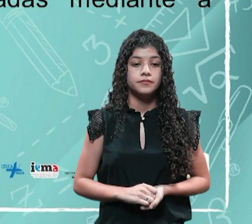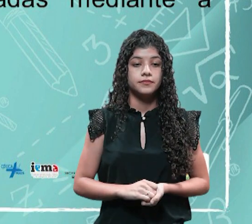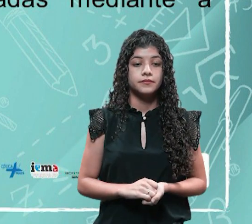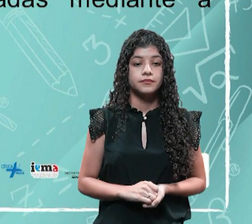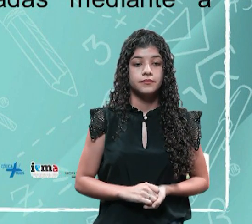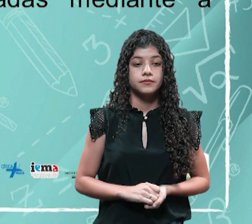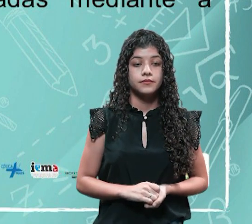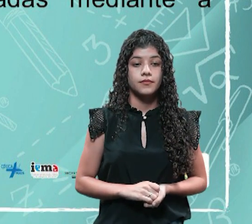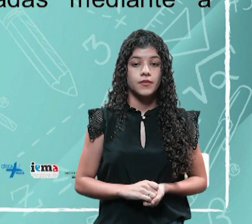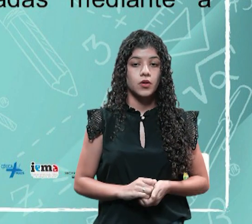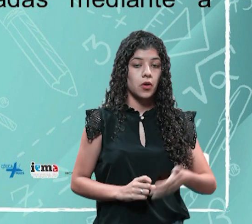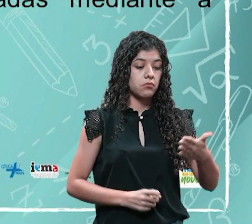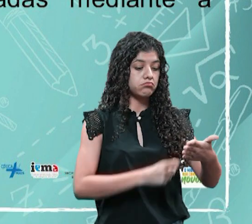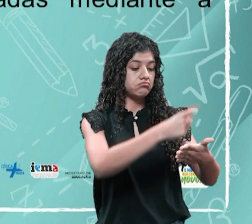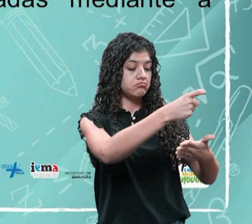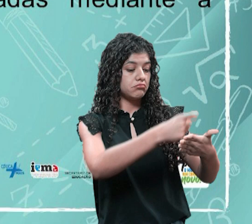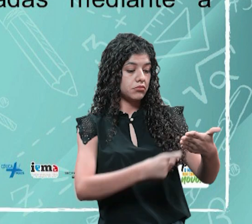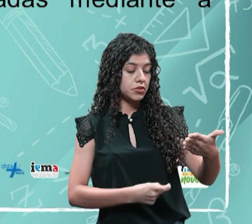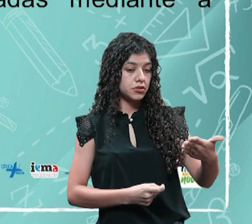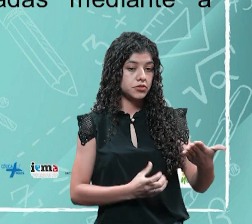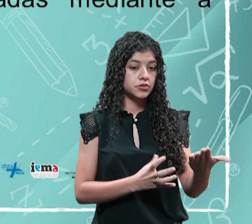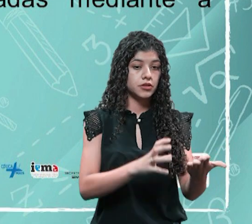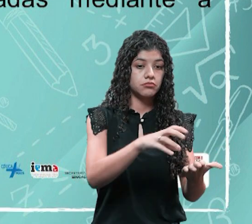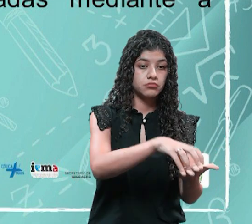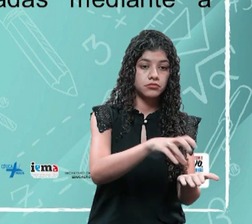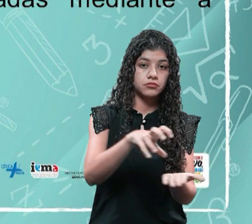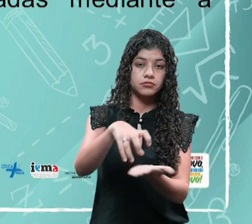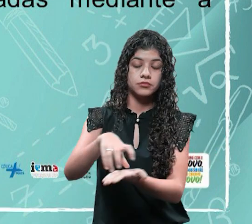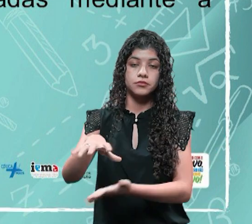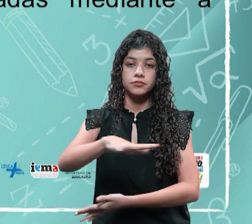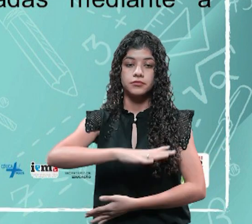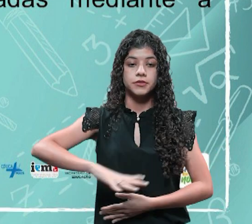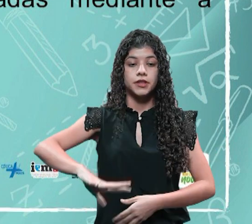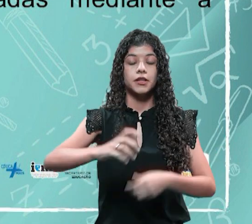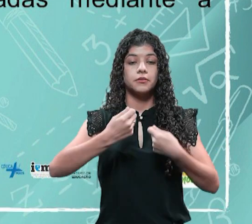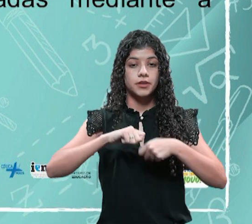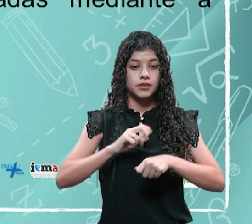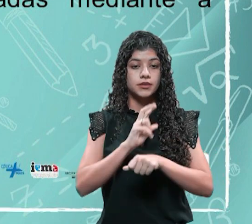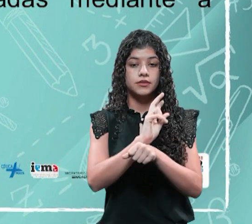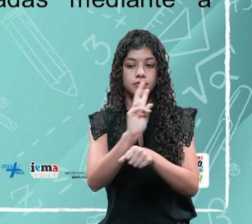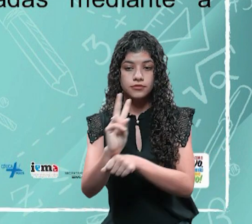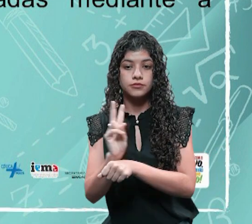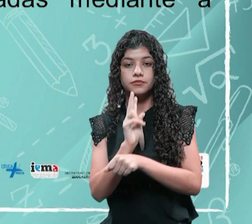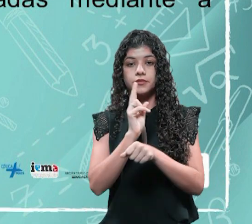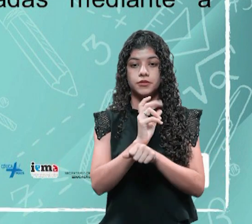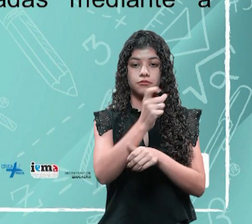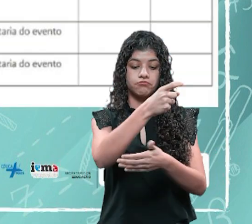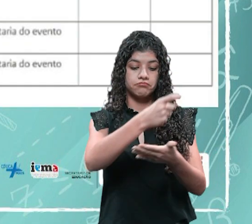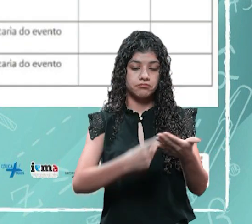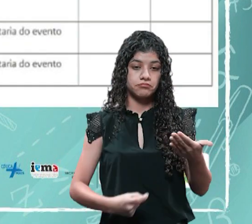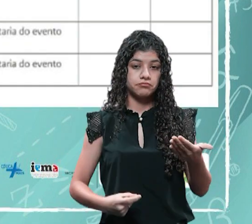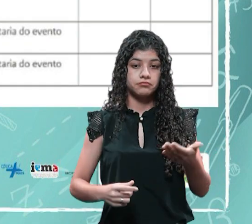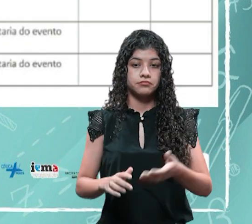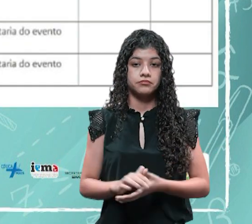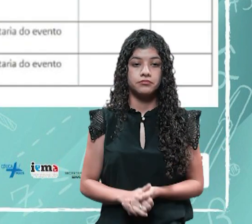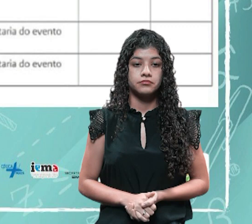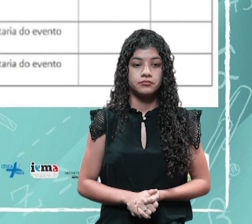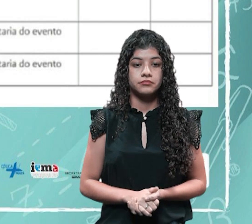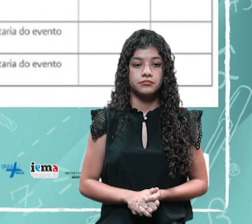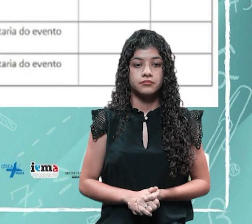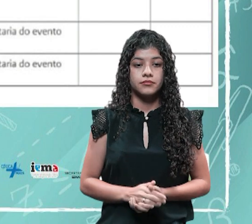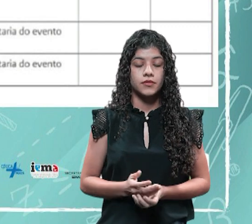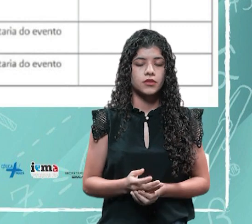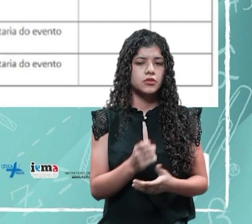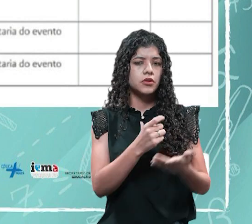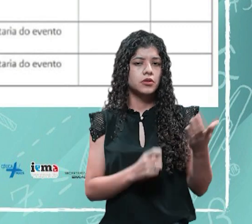A aplicação de checklists por área. Então, ela tem que ser acompanhada em um checklist. Qual seria esse